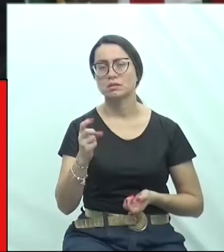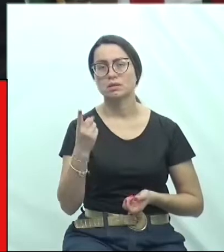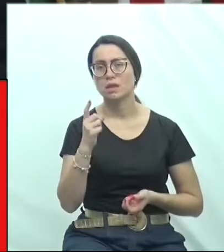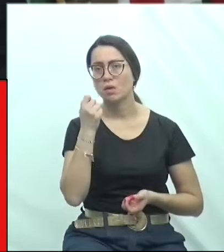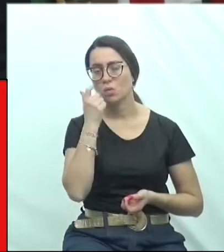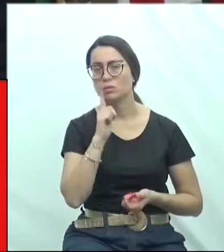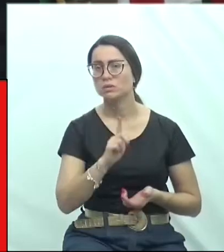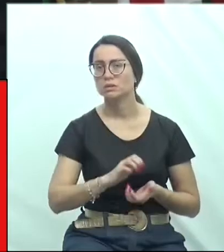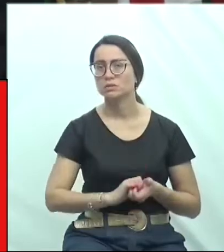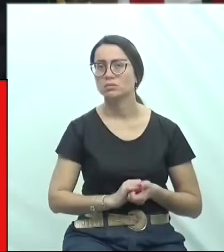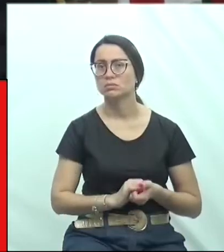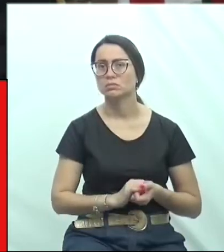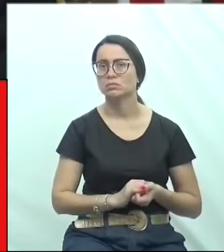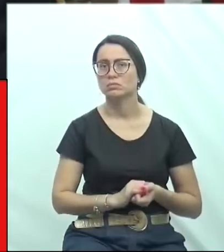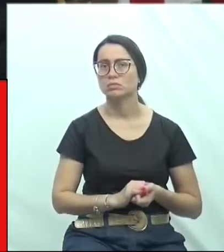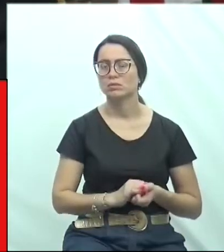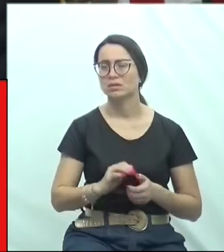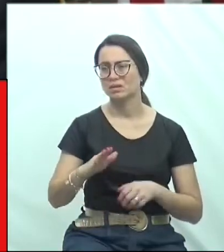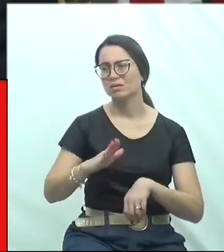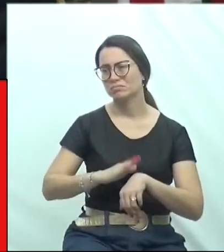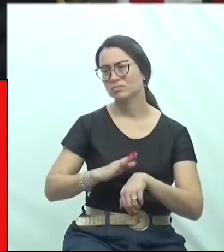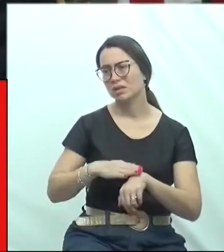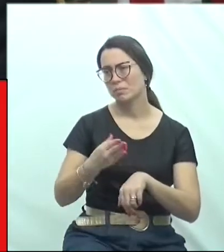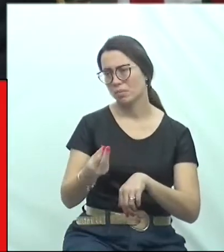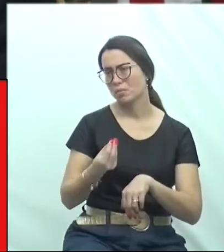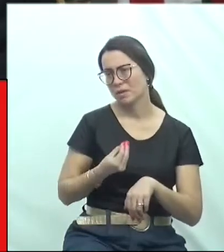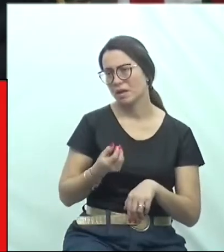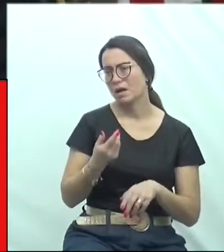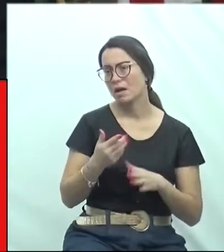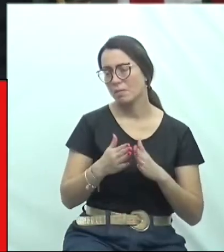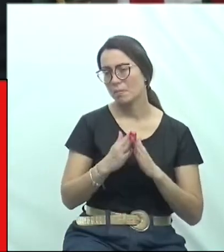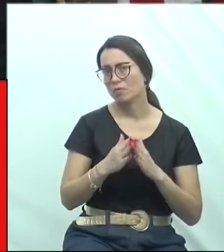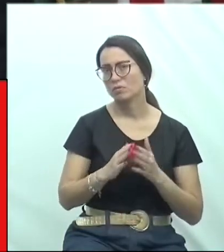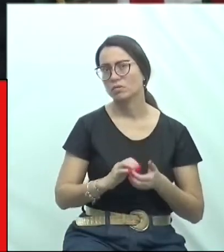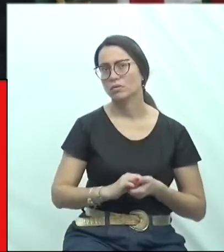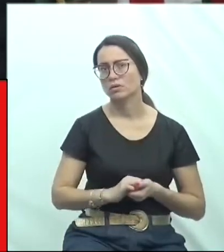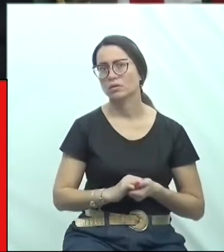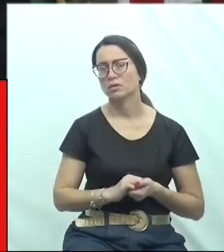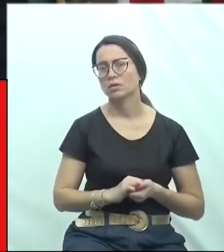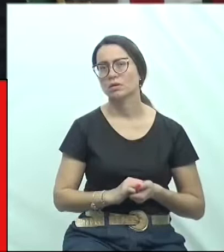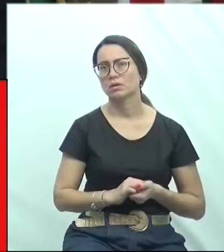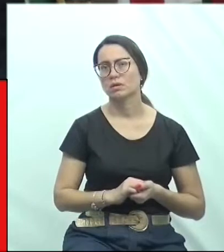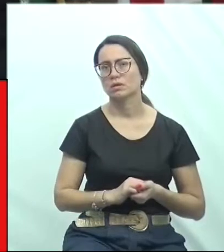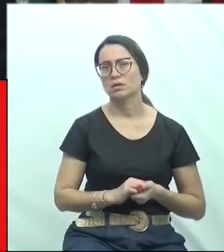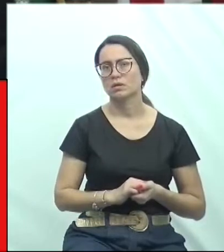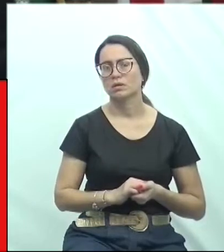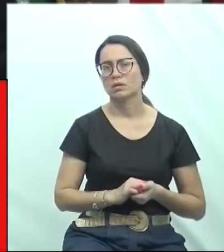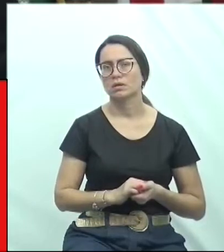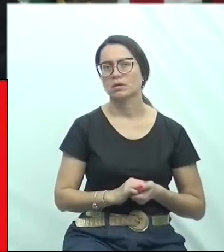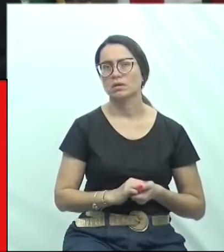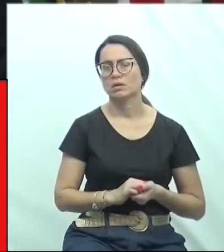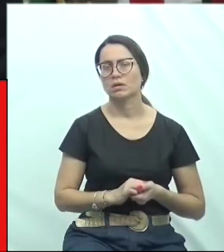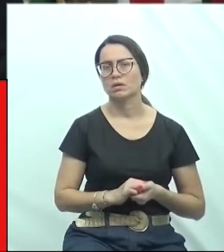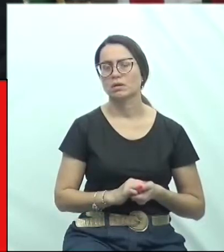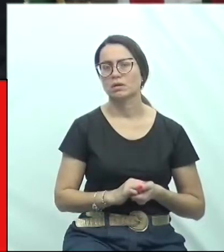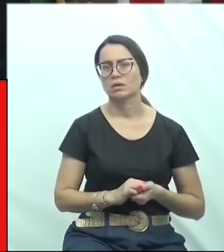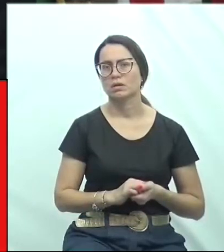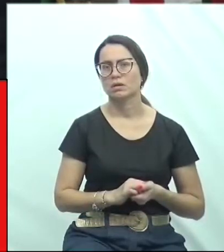do trabalho. Senhora presidente, eu peço um pouquinho mais de tempo, até respeitando que o vereador Salésio teve bastante tempo, eu gostaria de ter um pouco mais de tempo. Tá?